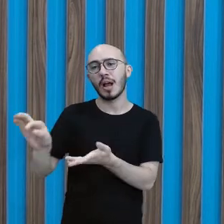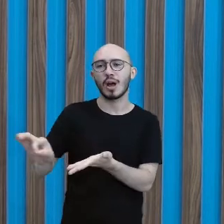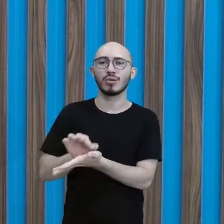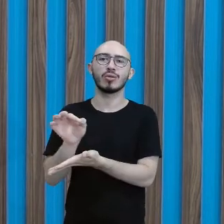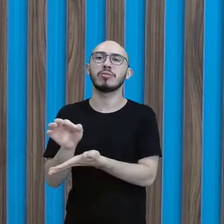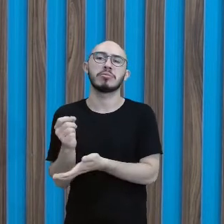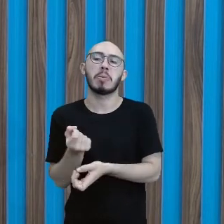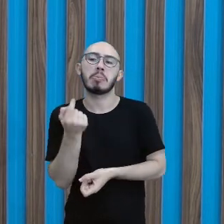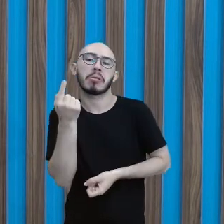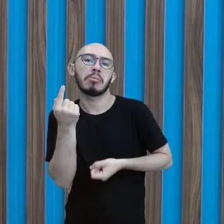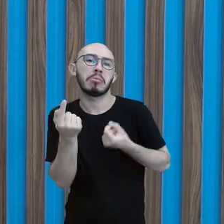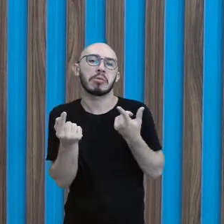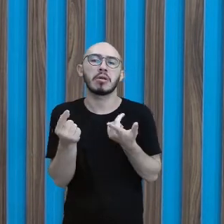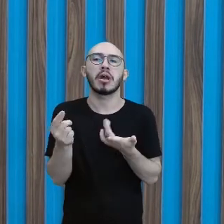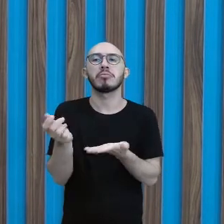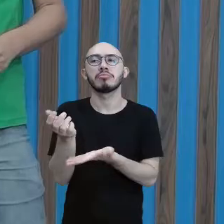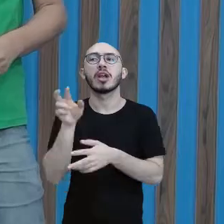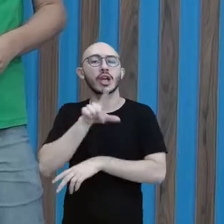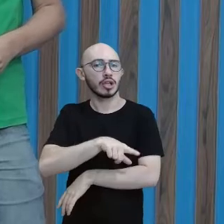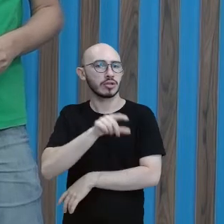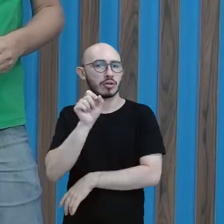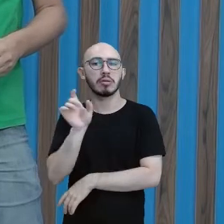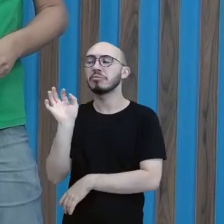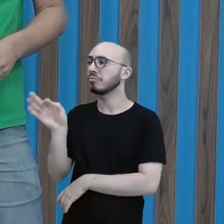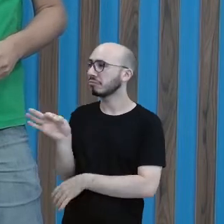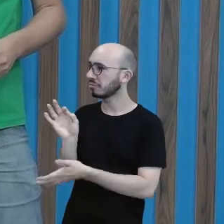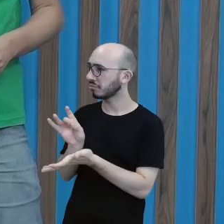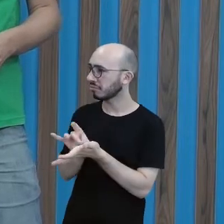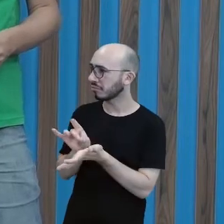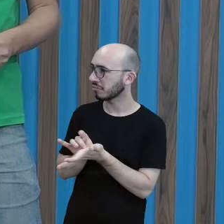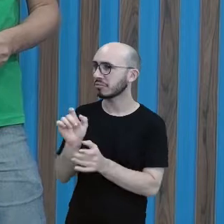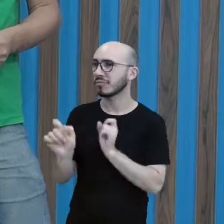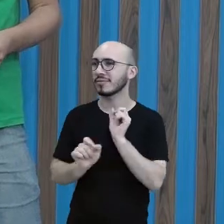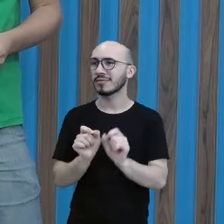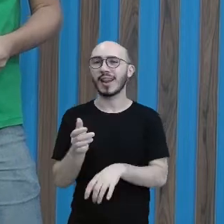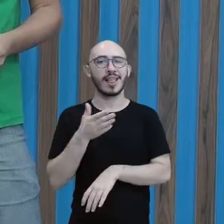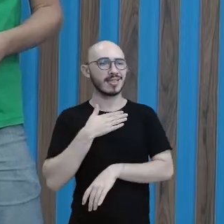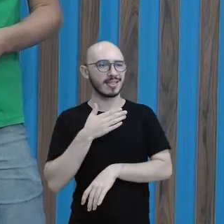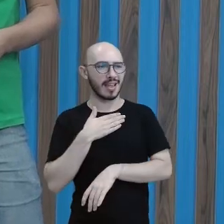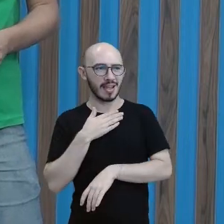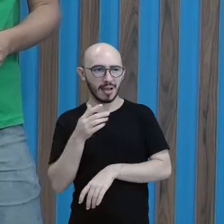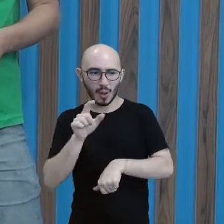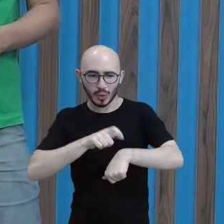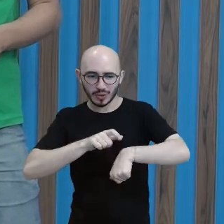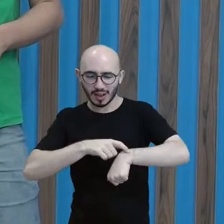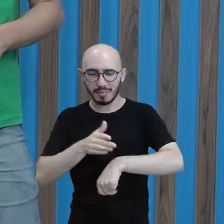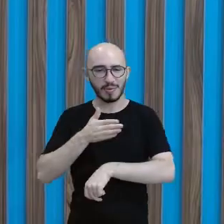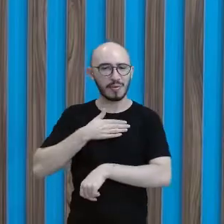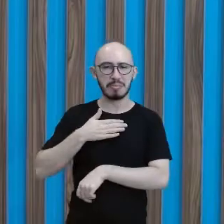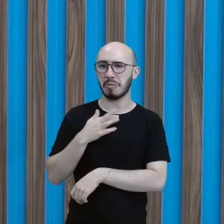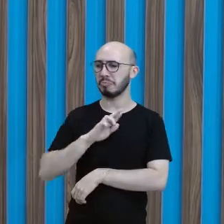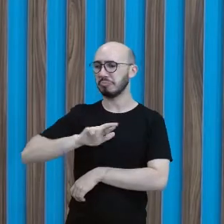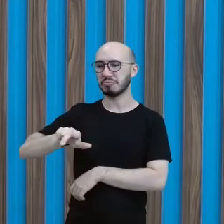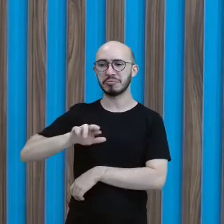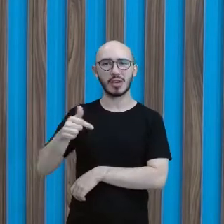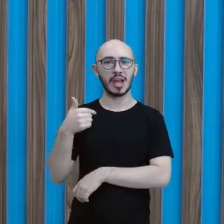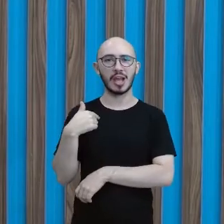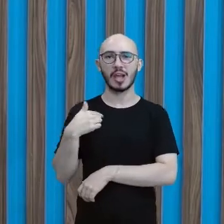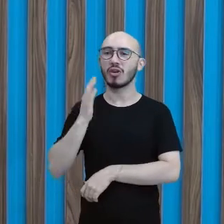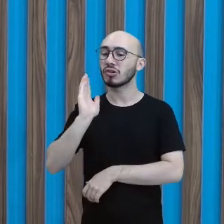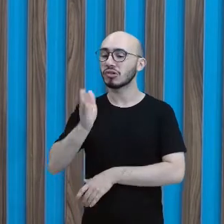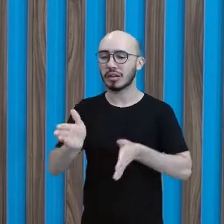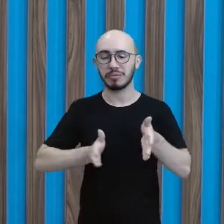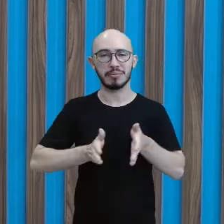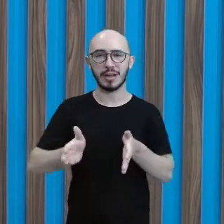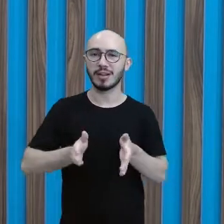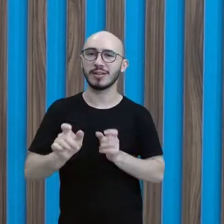utilizar o computador, né? É mesmo, professor Luciano, no meu tempo não tinha esse negócio de máquina de Deixa escrever, de tua não. conversa Eu que já tu... sou do... Deixa a